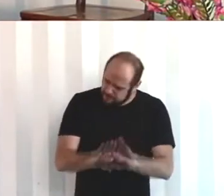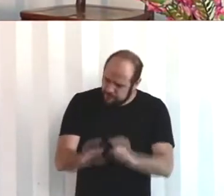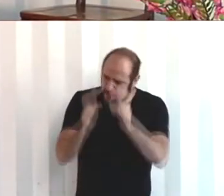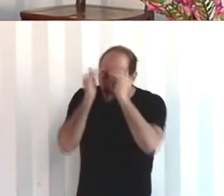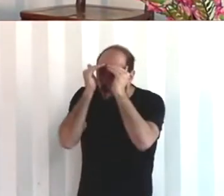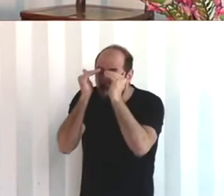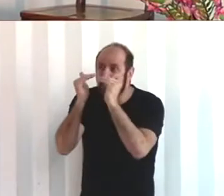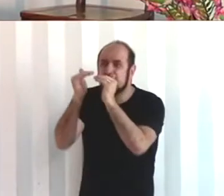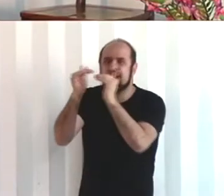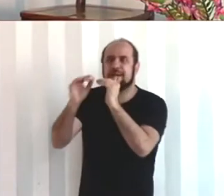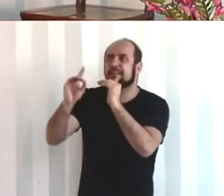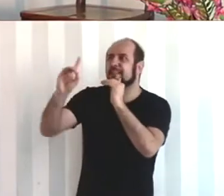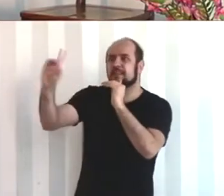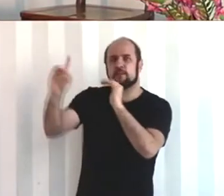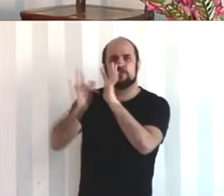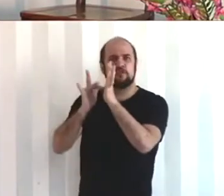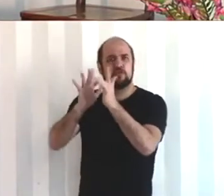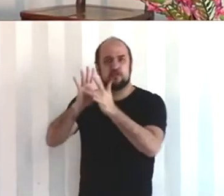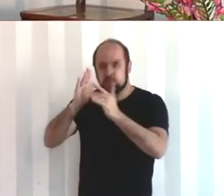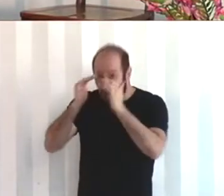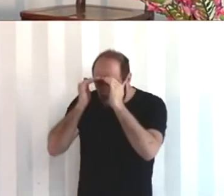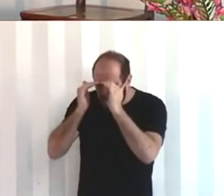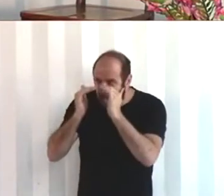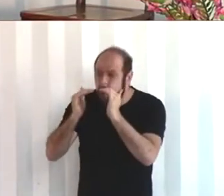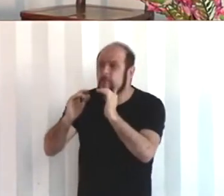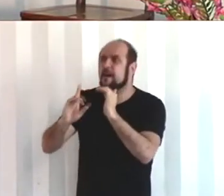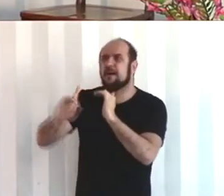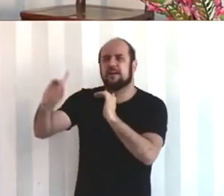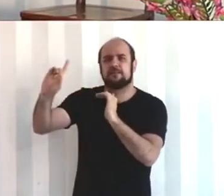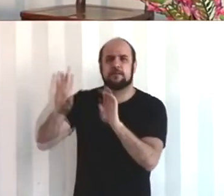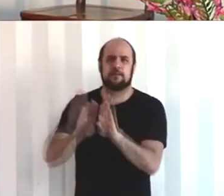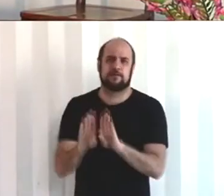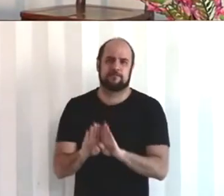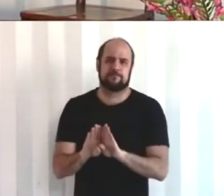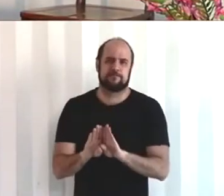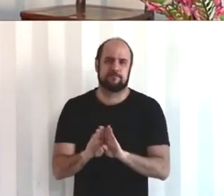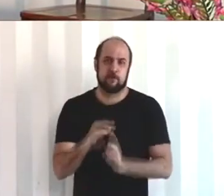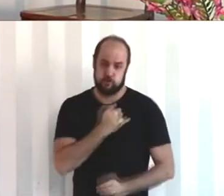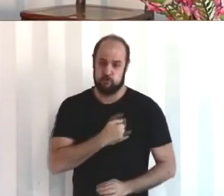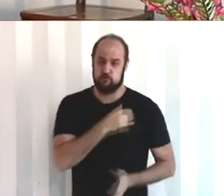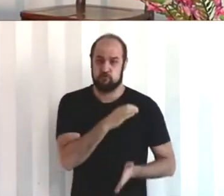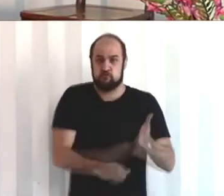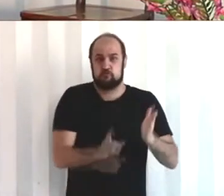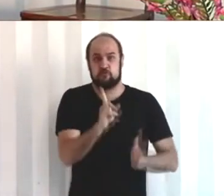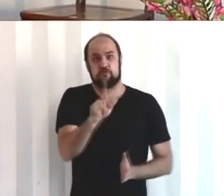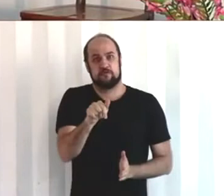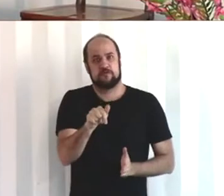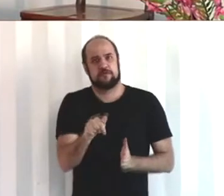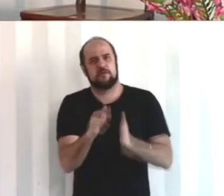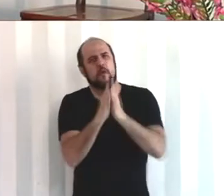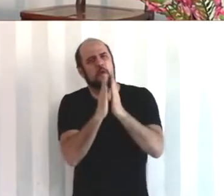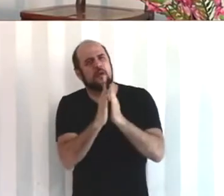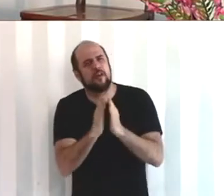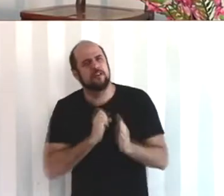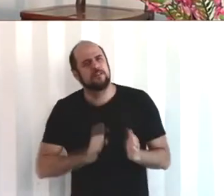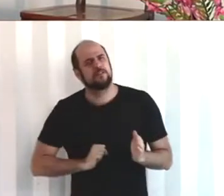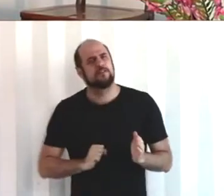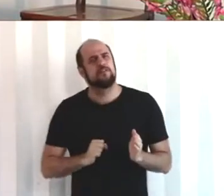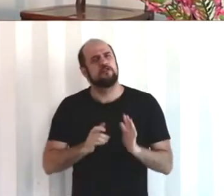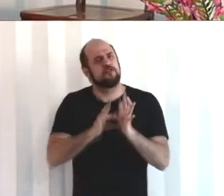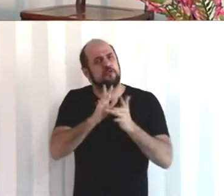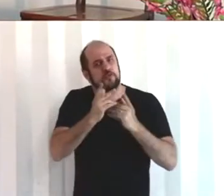submisso ao Pai, Ele também glorificou ao Pai. João capítulo 17, a oração sacerdotal do nosso Senhor